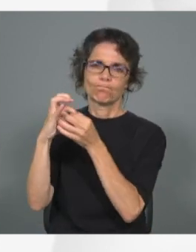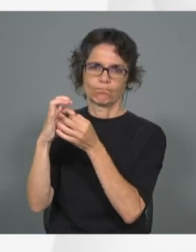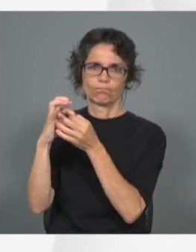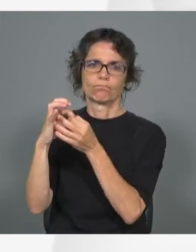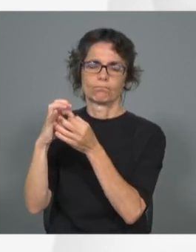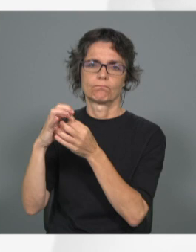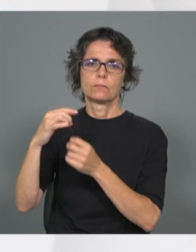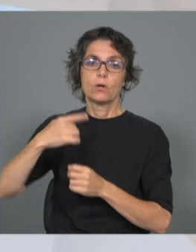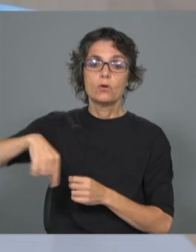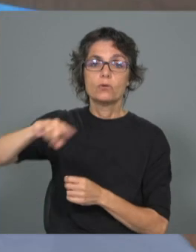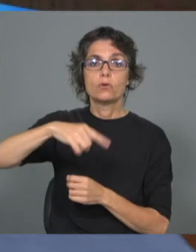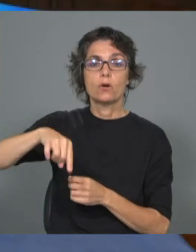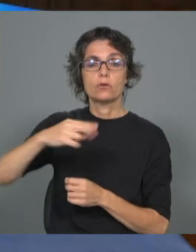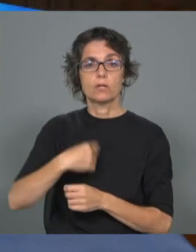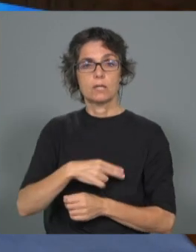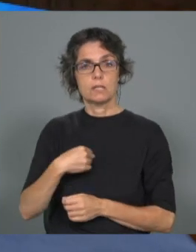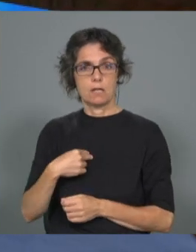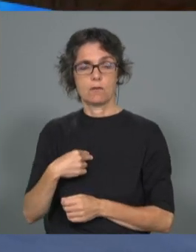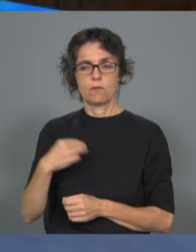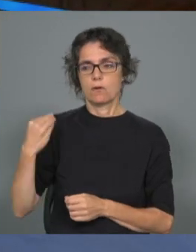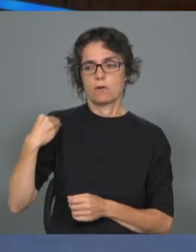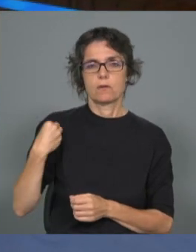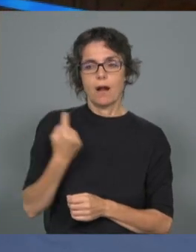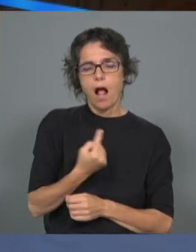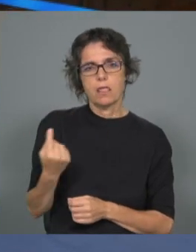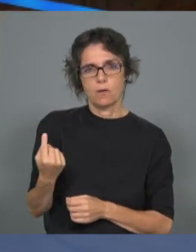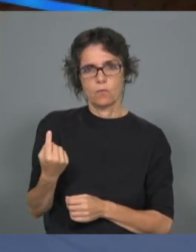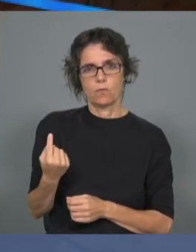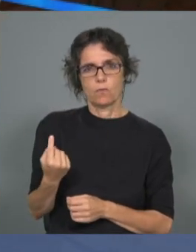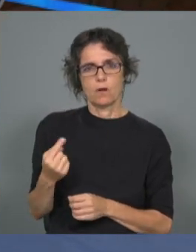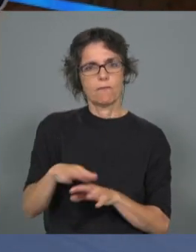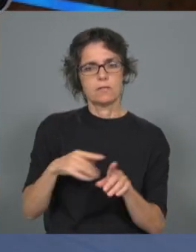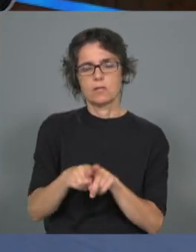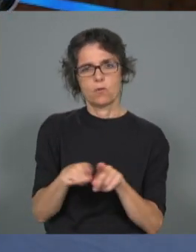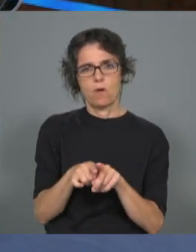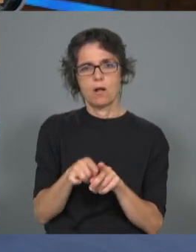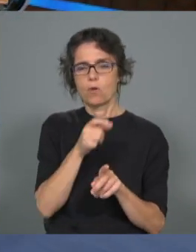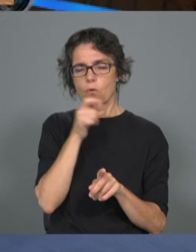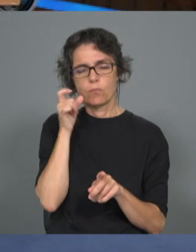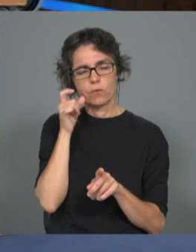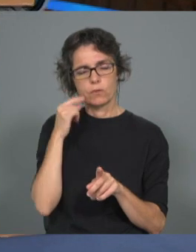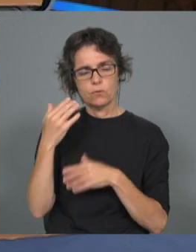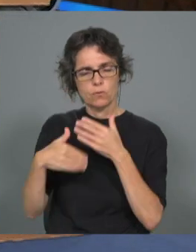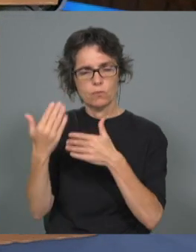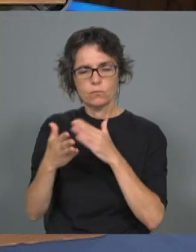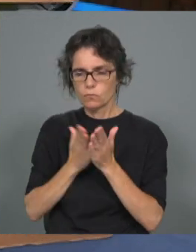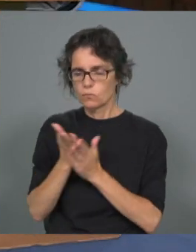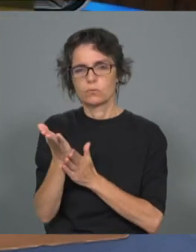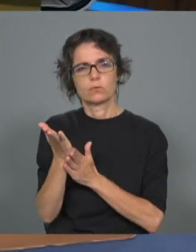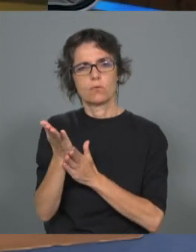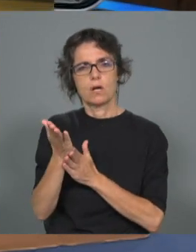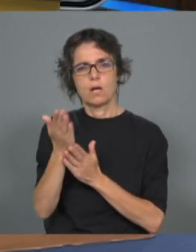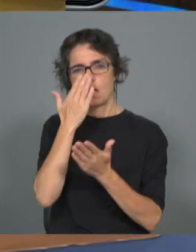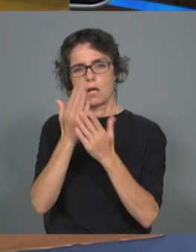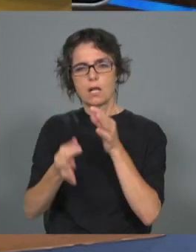E todos nós, enquanto cristãos, somos chamados a ter esta atitude profética também, este compromisso coerente com a justiça e